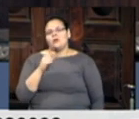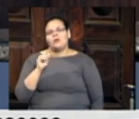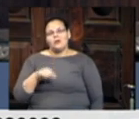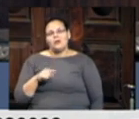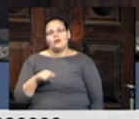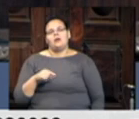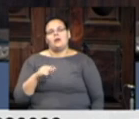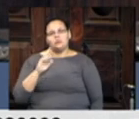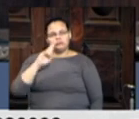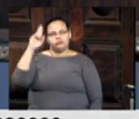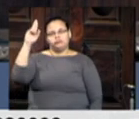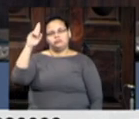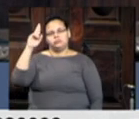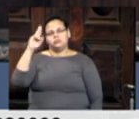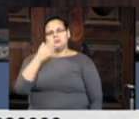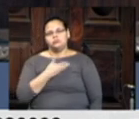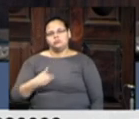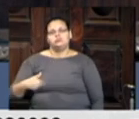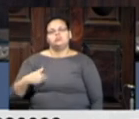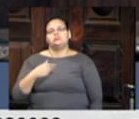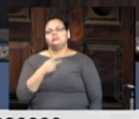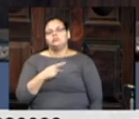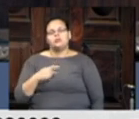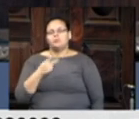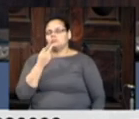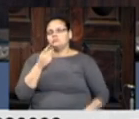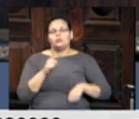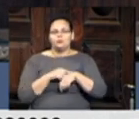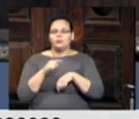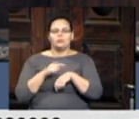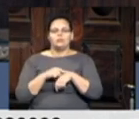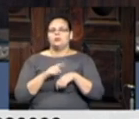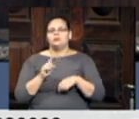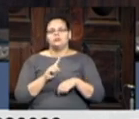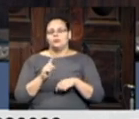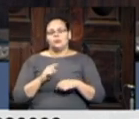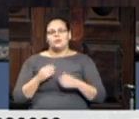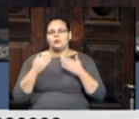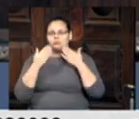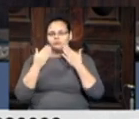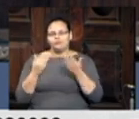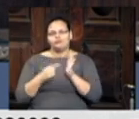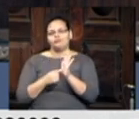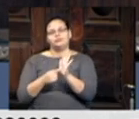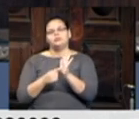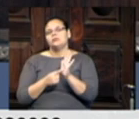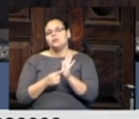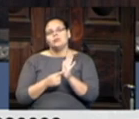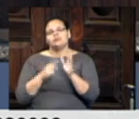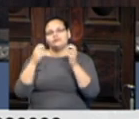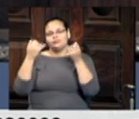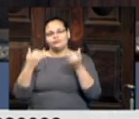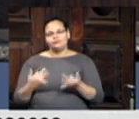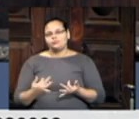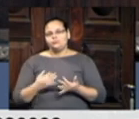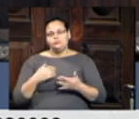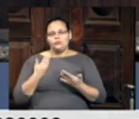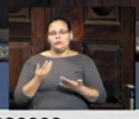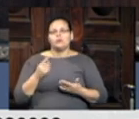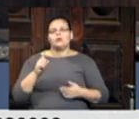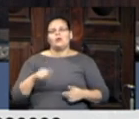O silêncio das autoridades que em nenhum momento apresentam qualquer argumento, seja